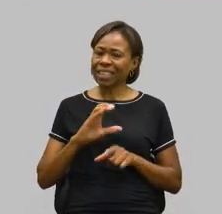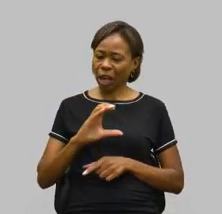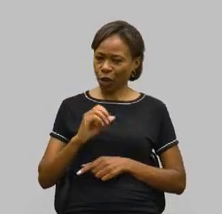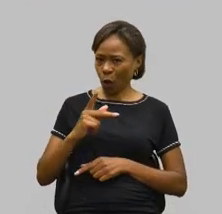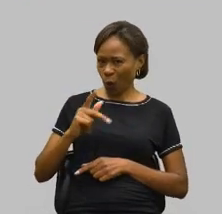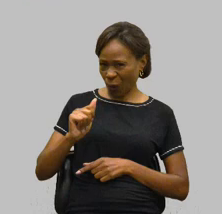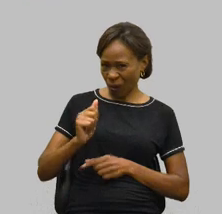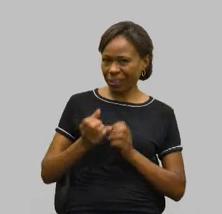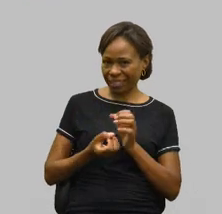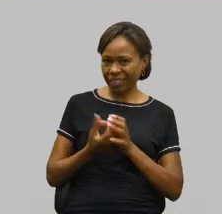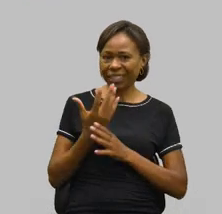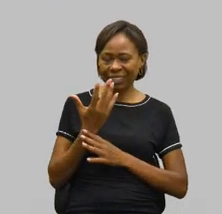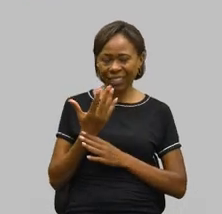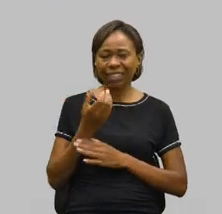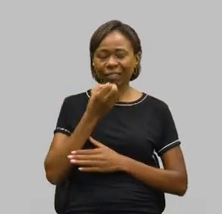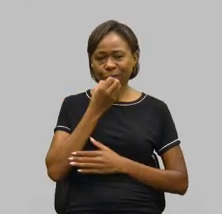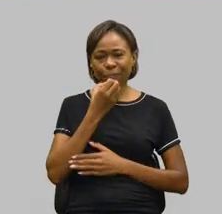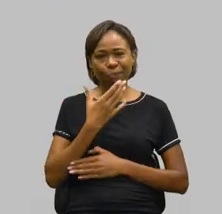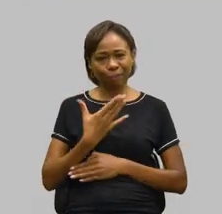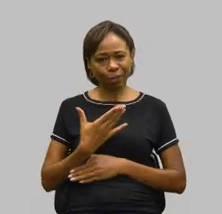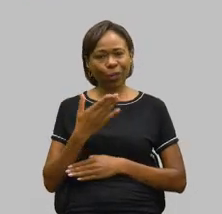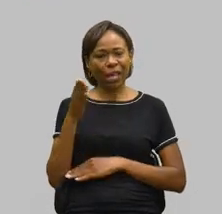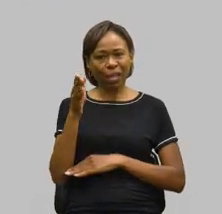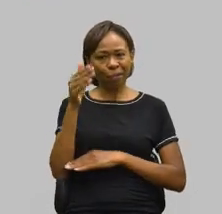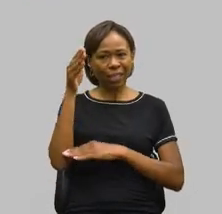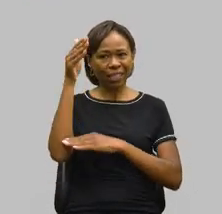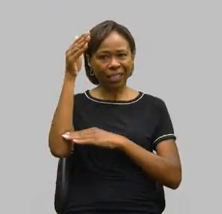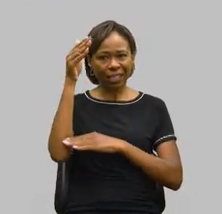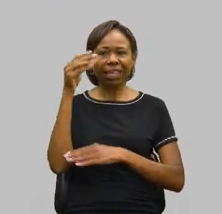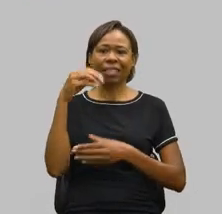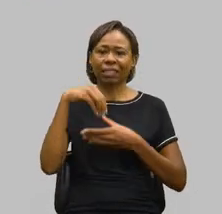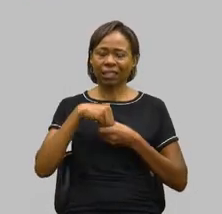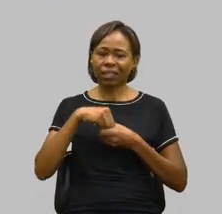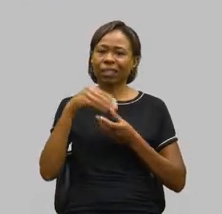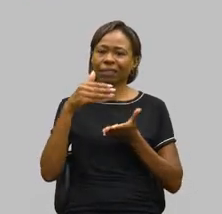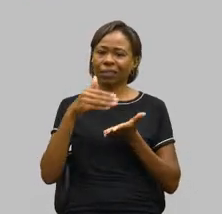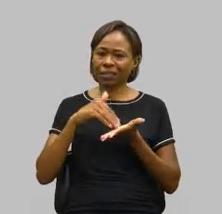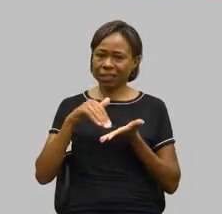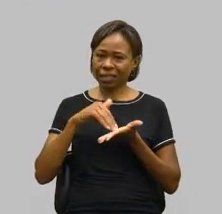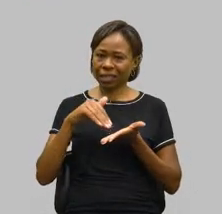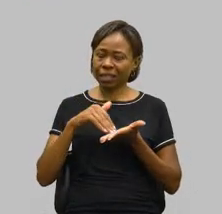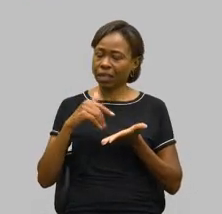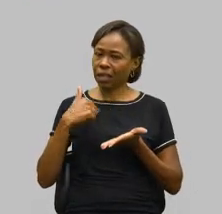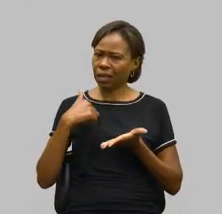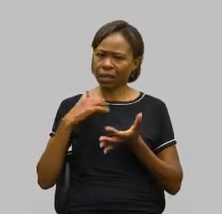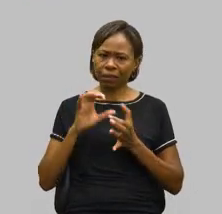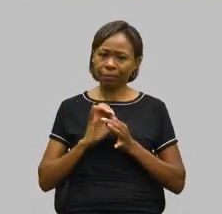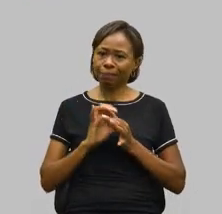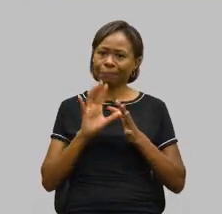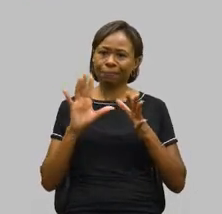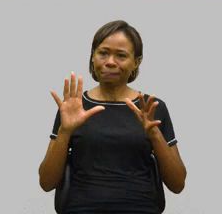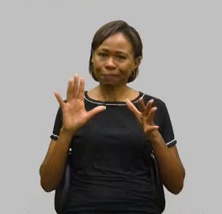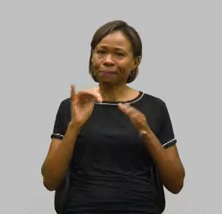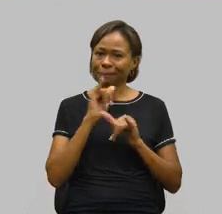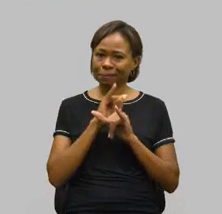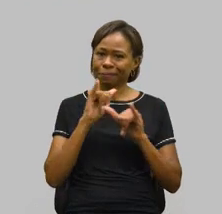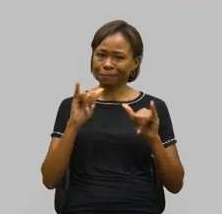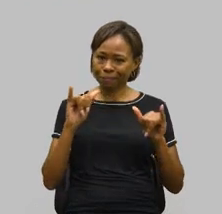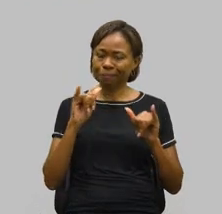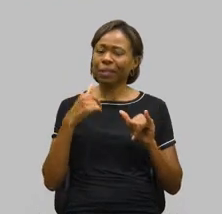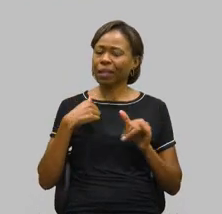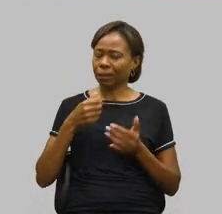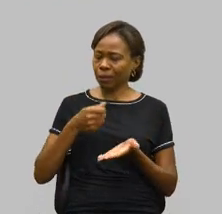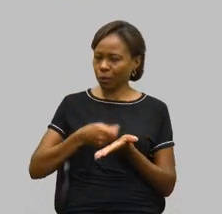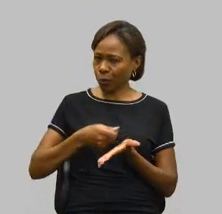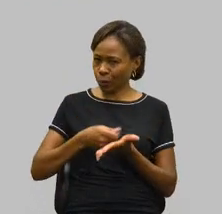é a nossa também eh a nossa bandeira dentro da secretaria e já me coloco à disposição e já digo aqui também que vou cobrar a